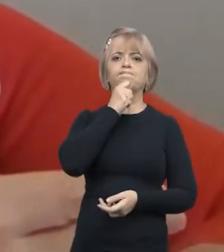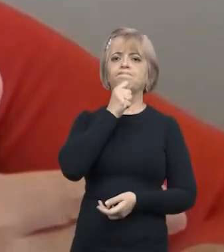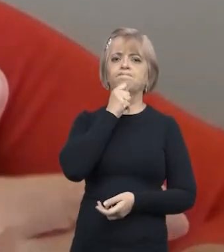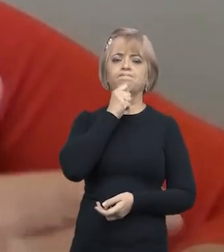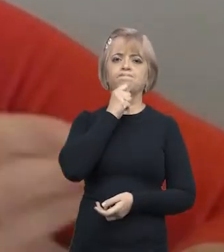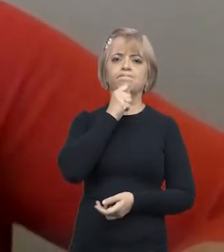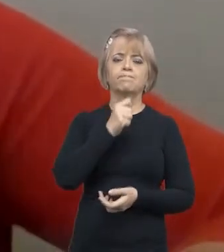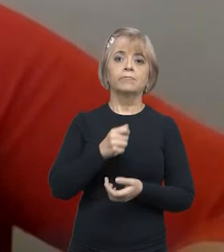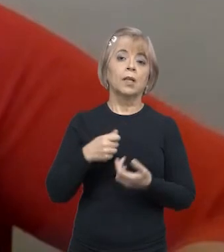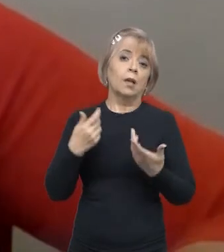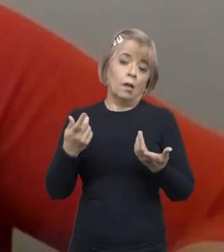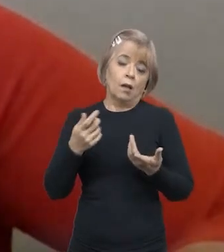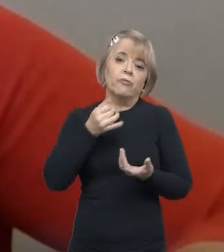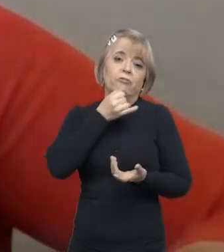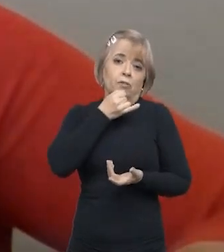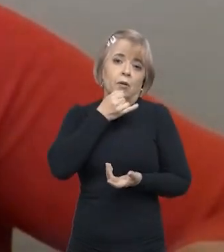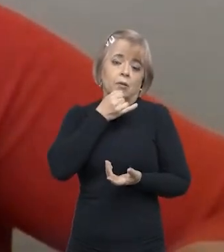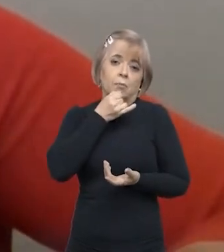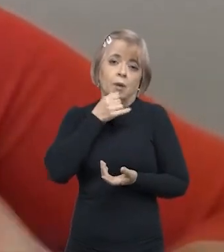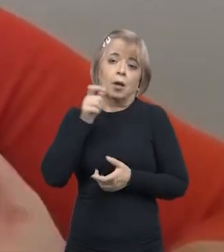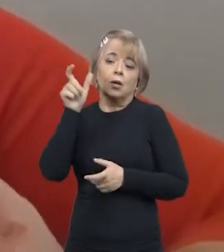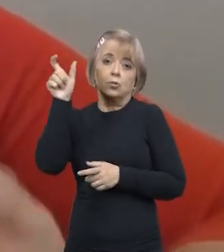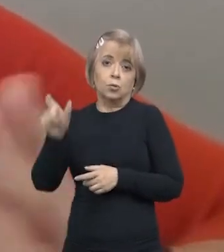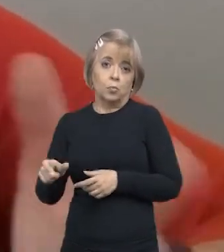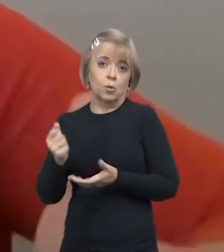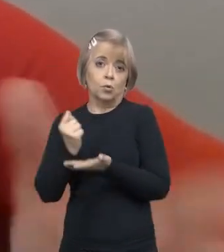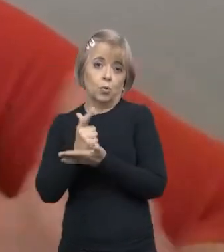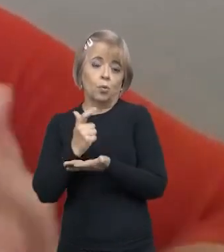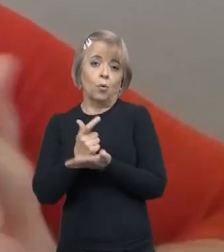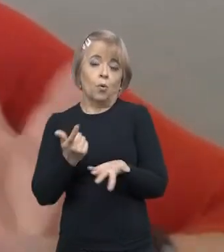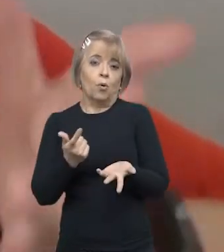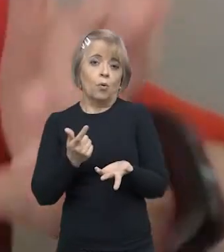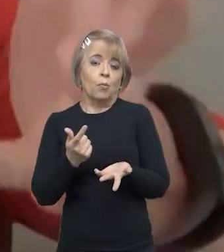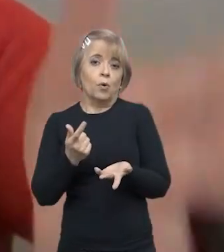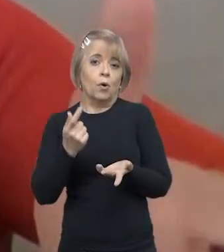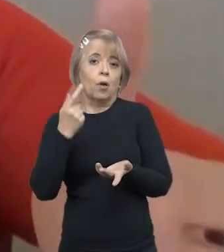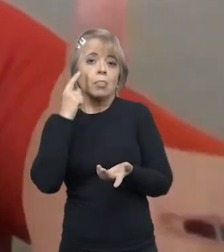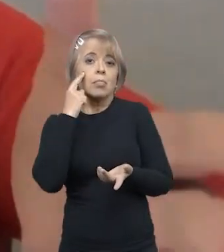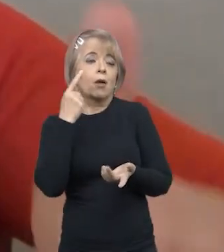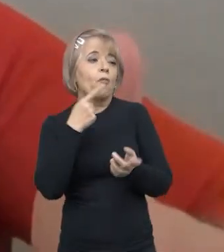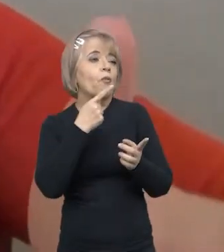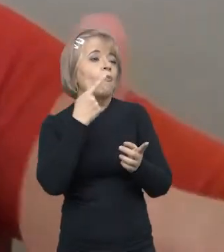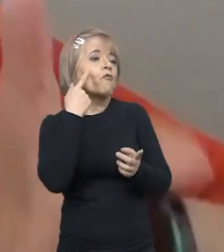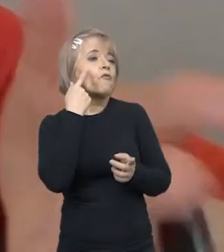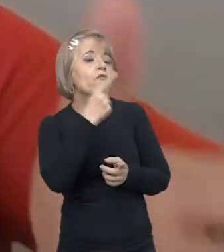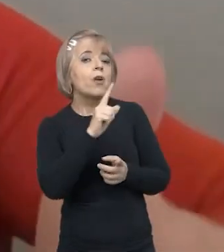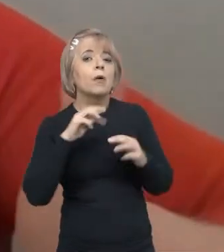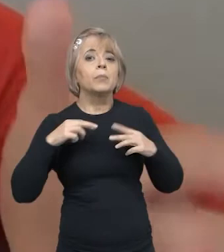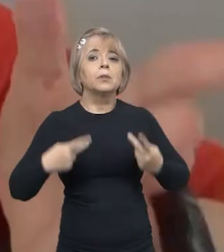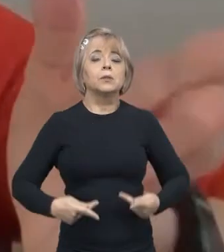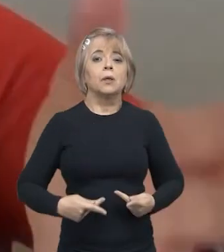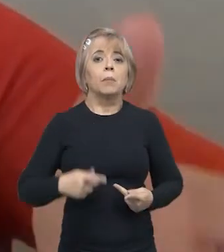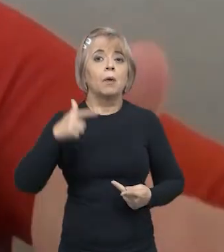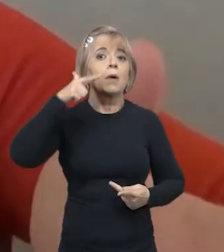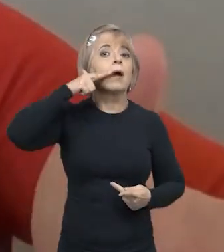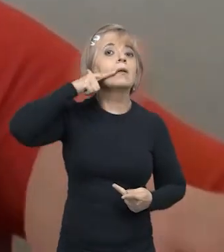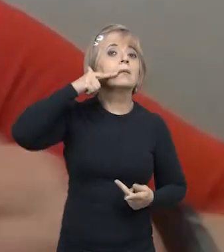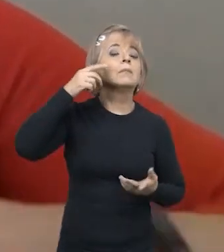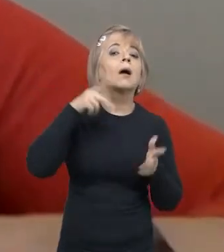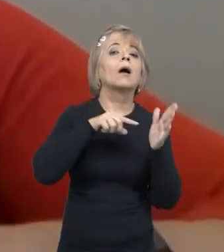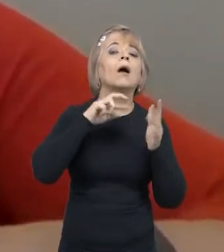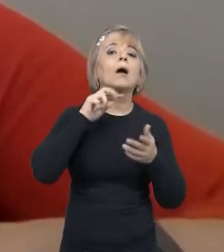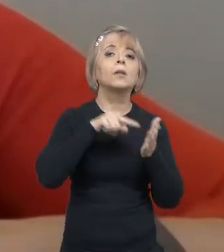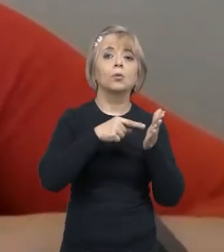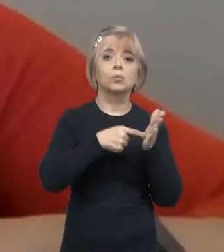ouvidoria. Infelizmente, ainda o consumidor ele não identifica o Ministério Público como um canal de recebimento das suas